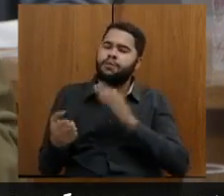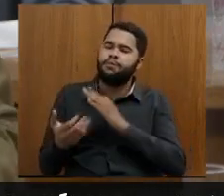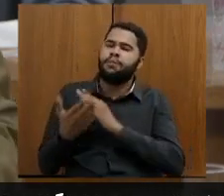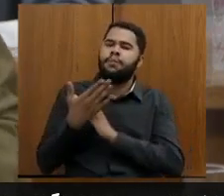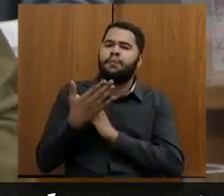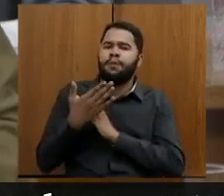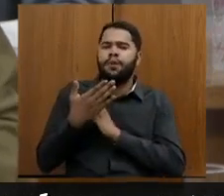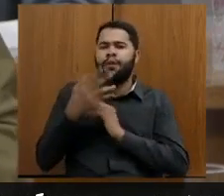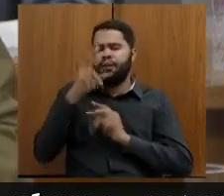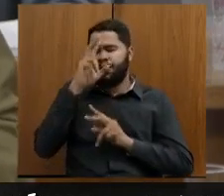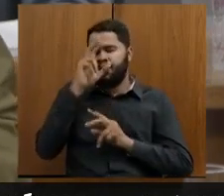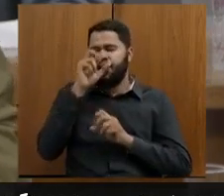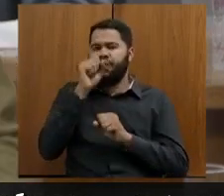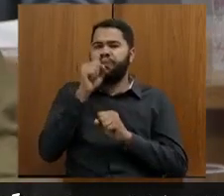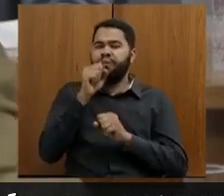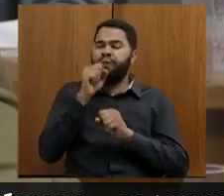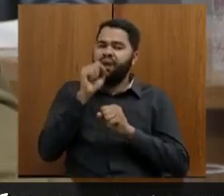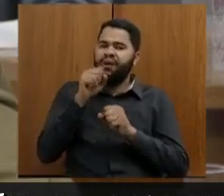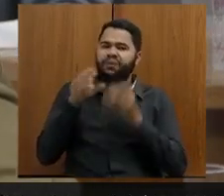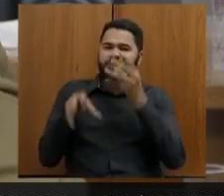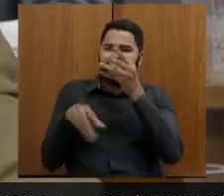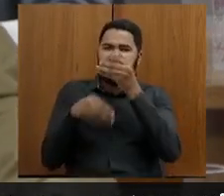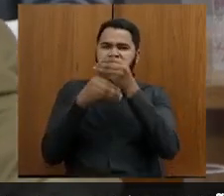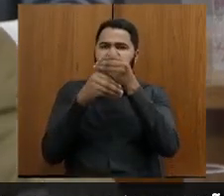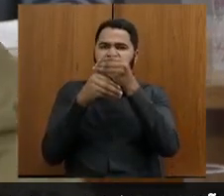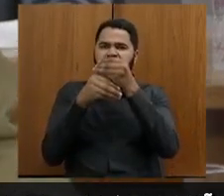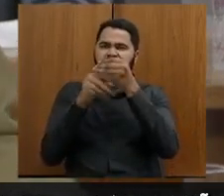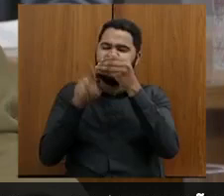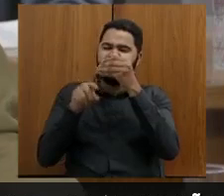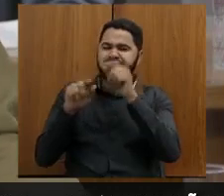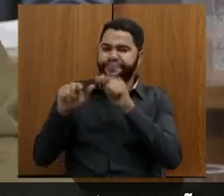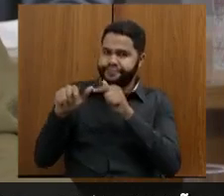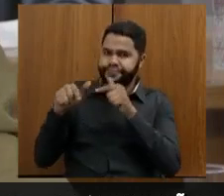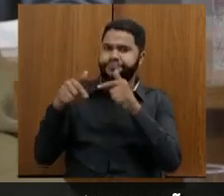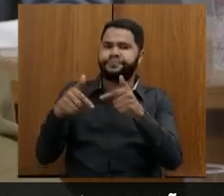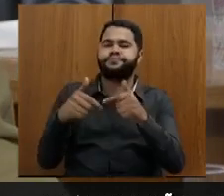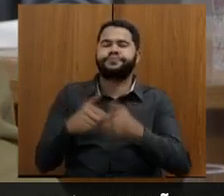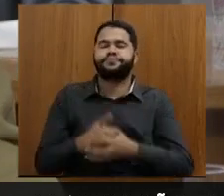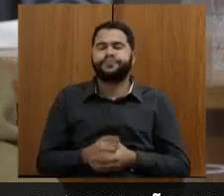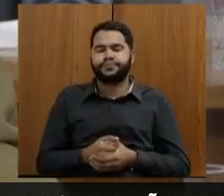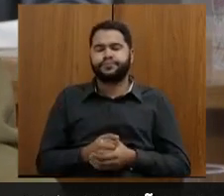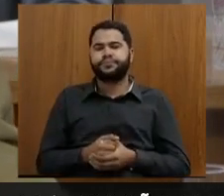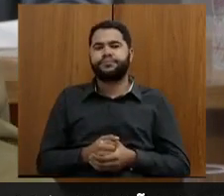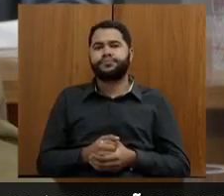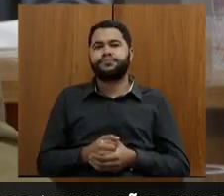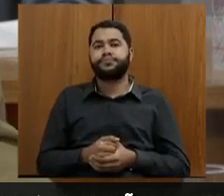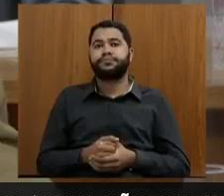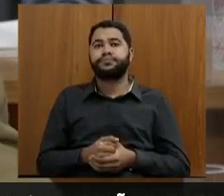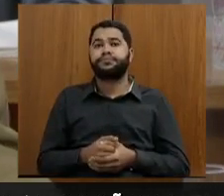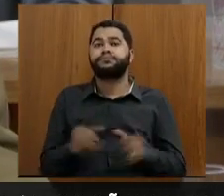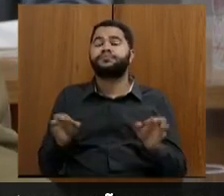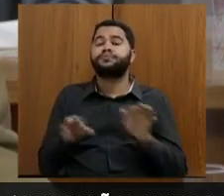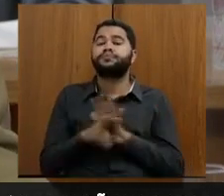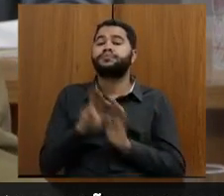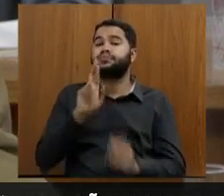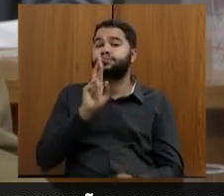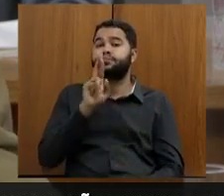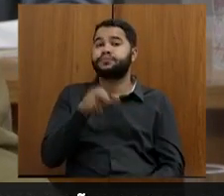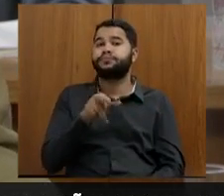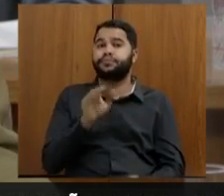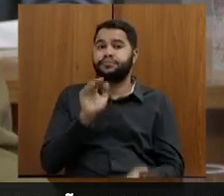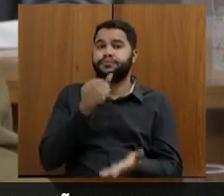fortalece nos direciona e já são Integradas são muitas ações Integradas é fechando aqui os resultados